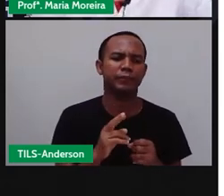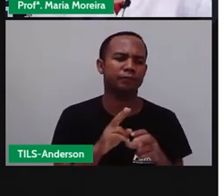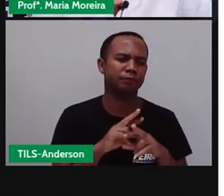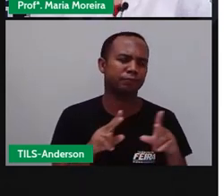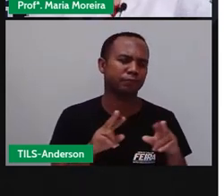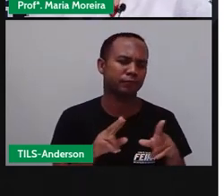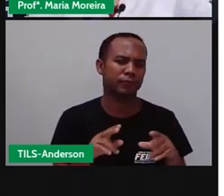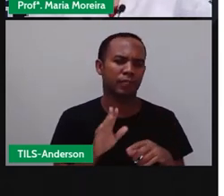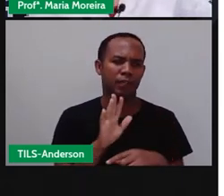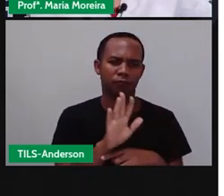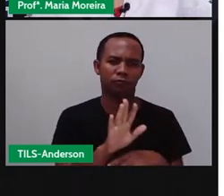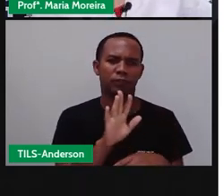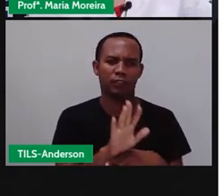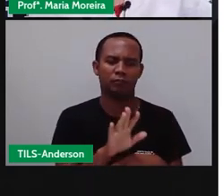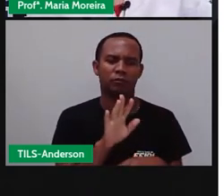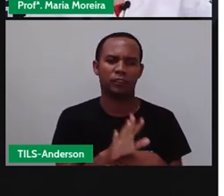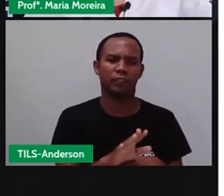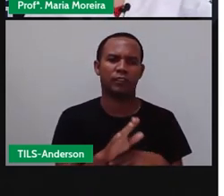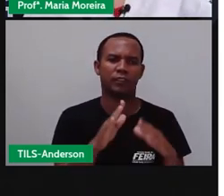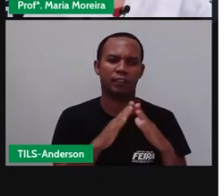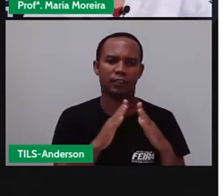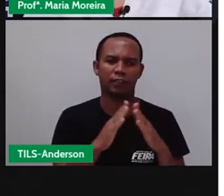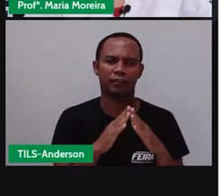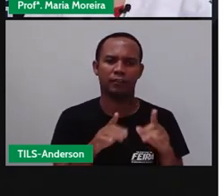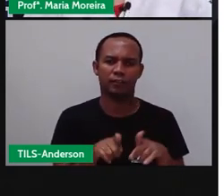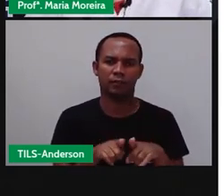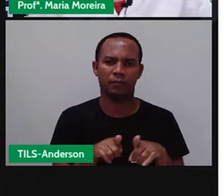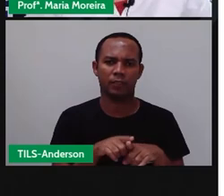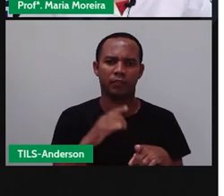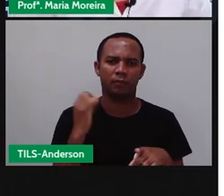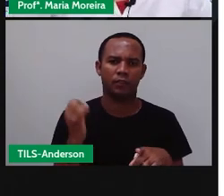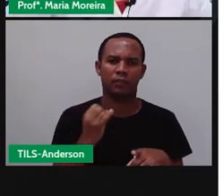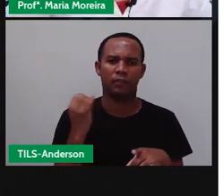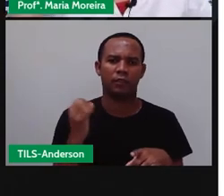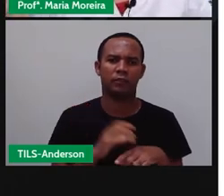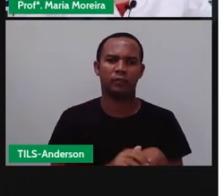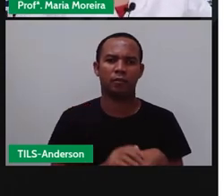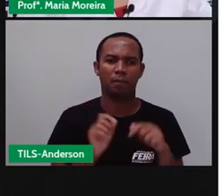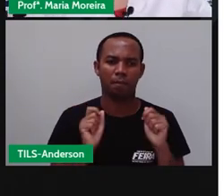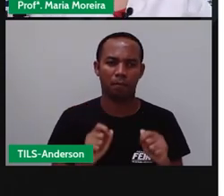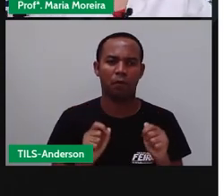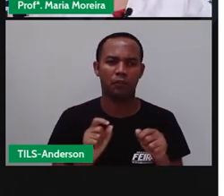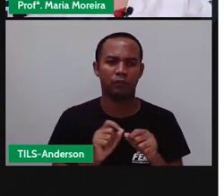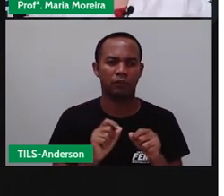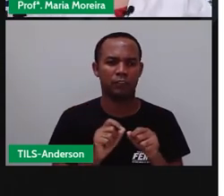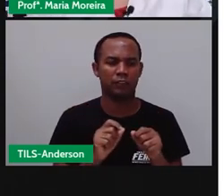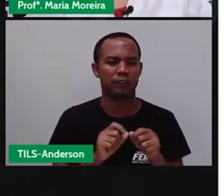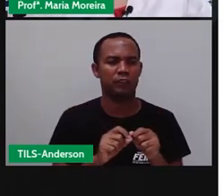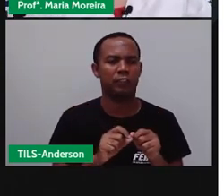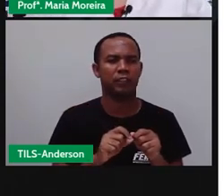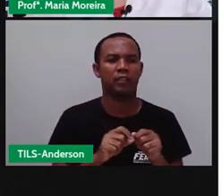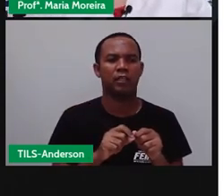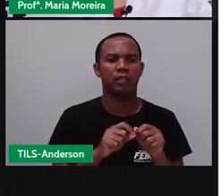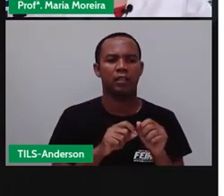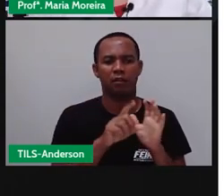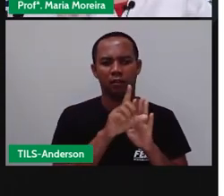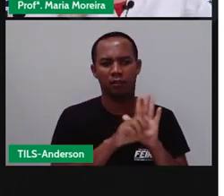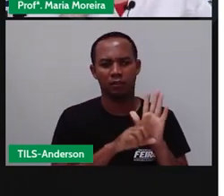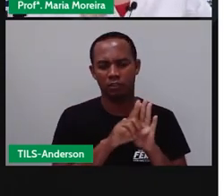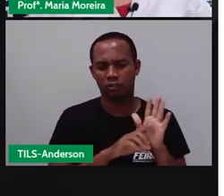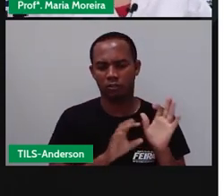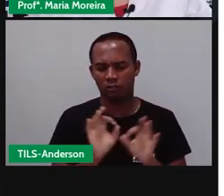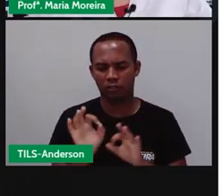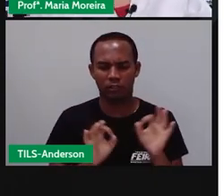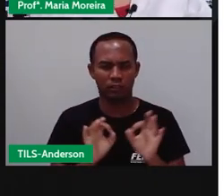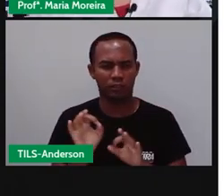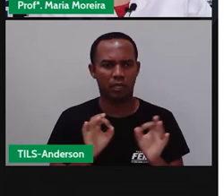né? Ajudar em casa quando possível e necessário. Então vocês podem fazer o quê? Uma lista da rotina. Na